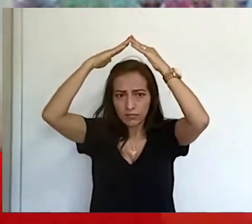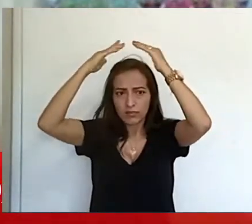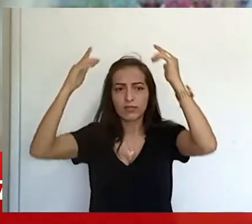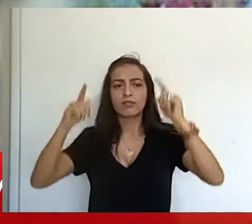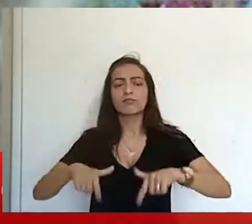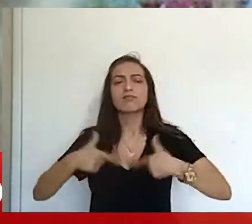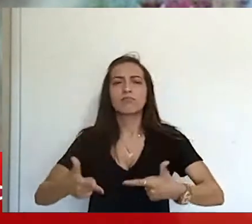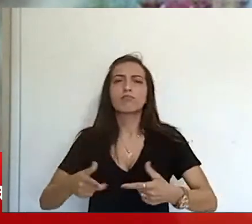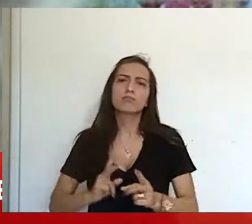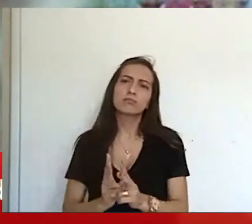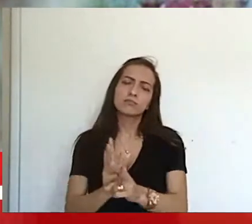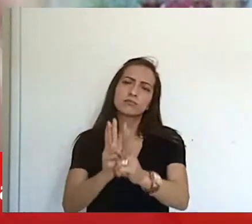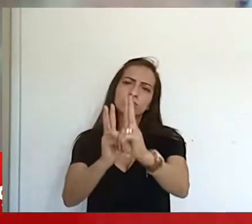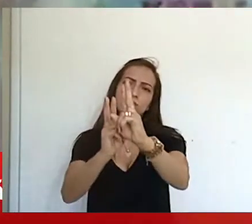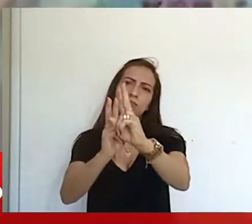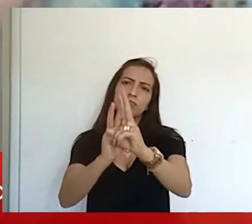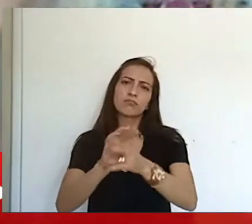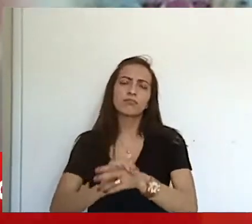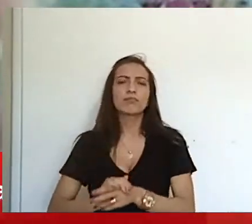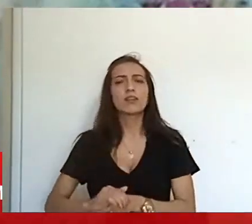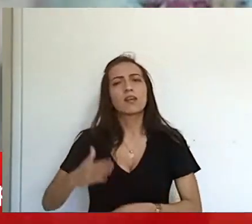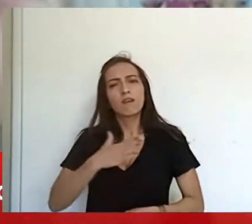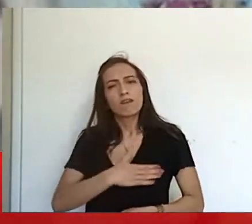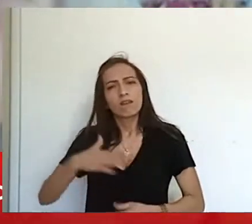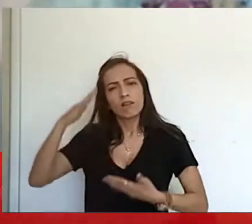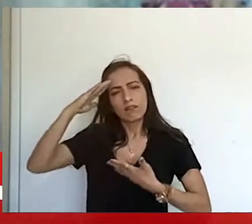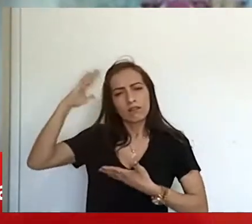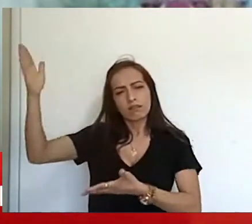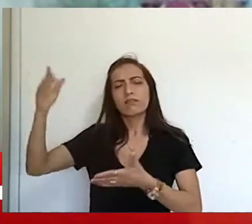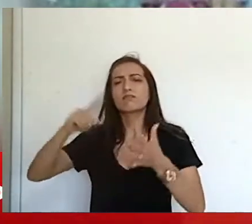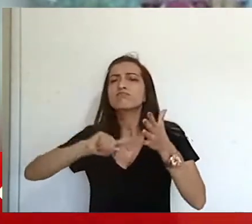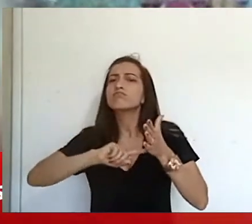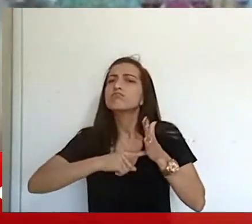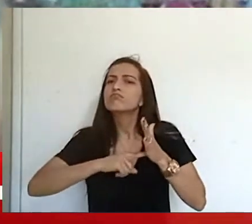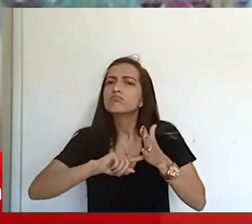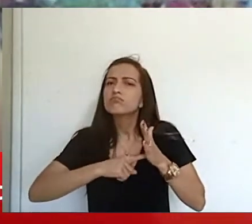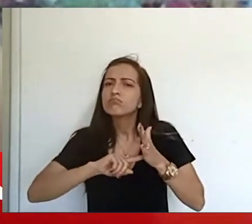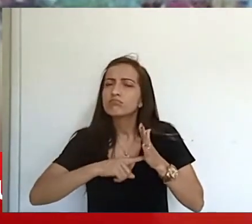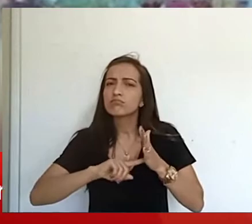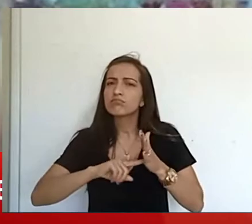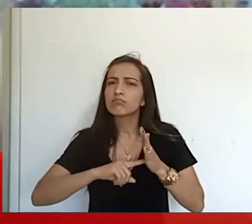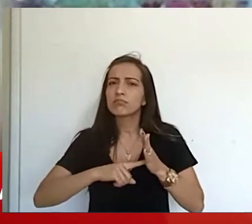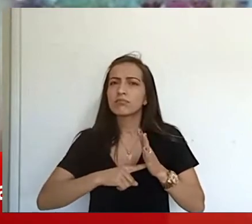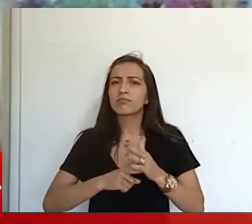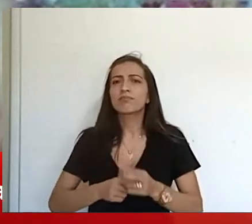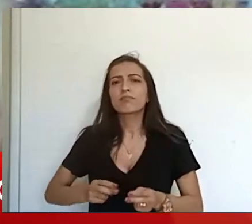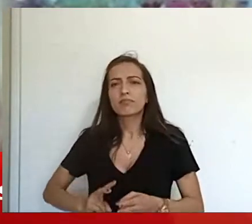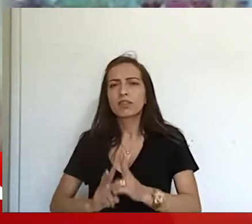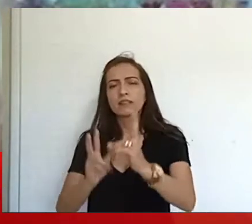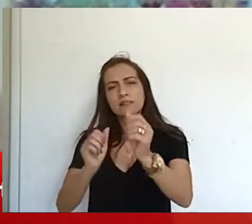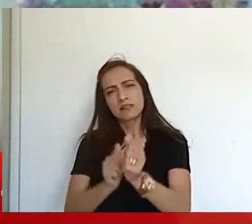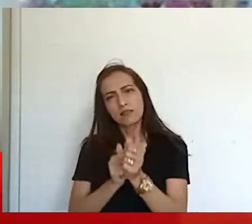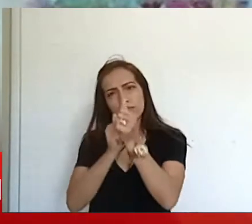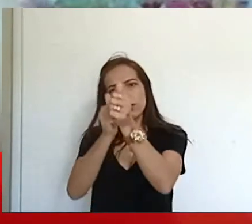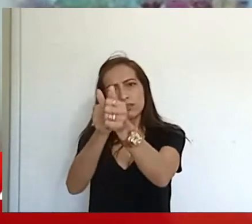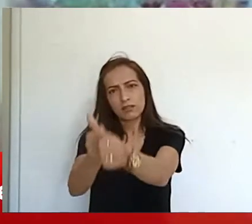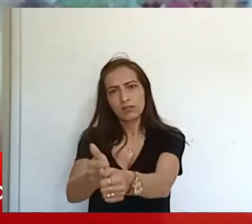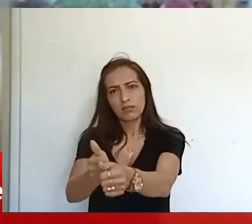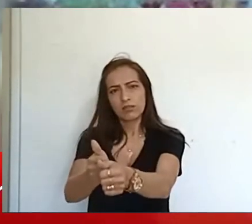agradecer ao Simpro, eu acompanho sempre as coisas do Simpro, eu não sou do sindicato, mas eu